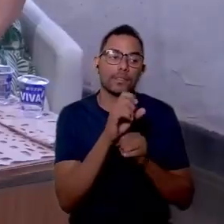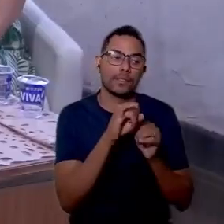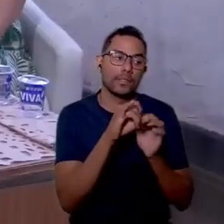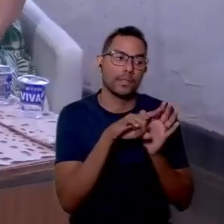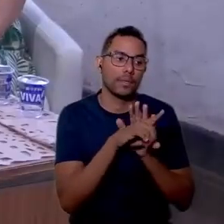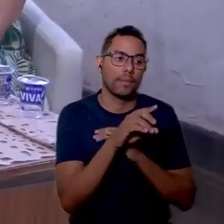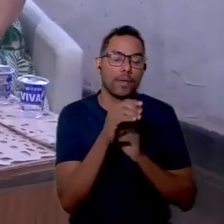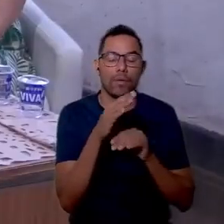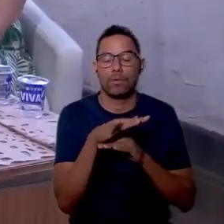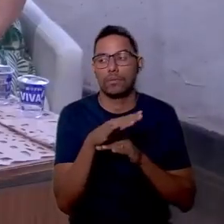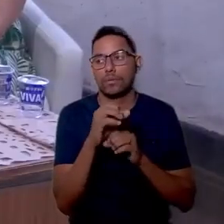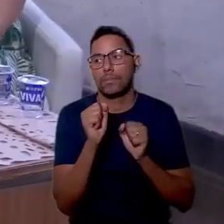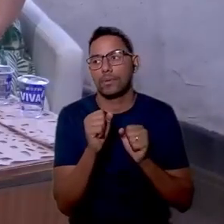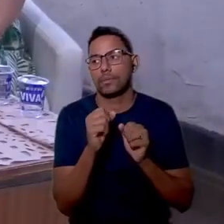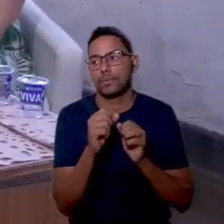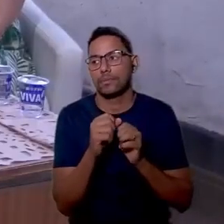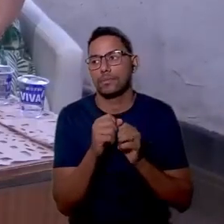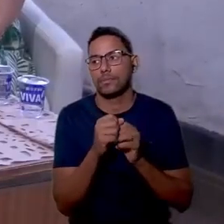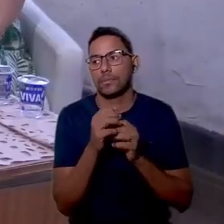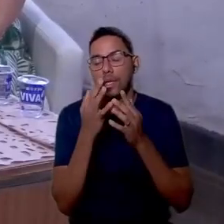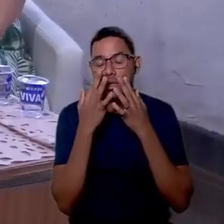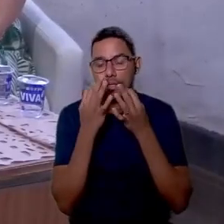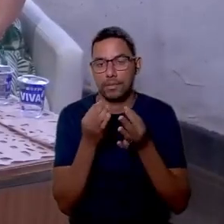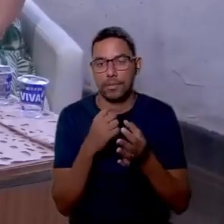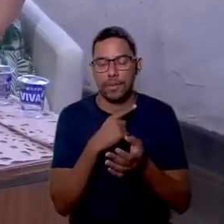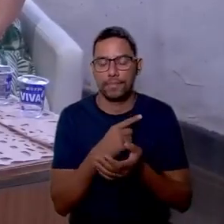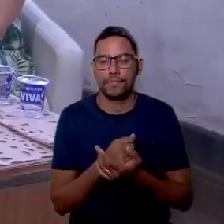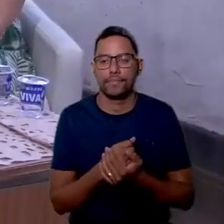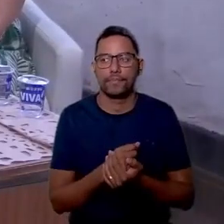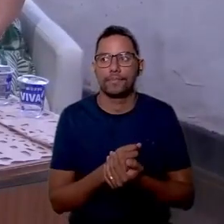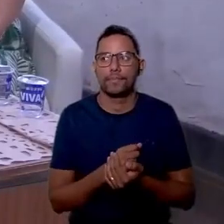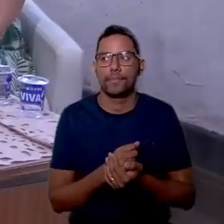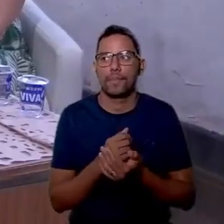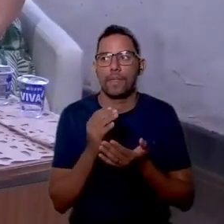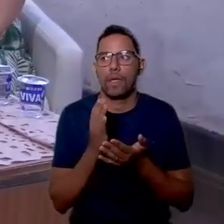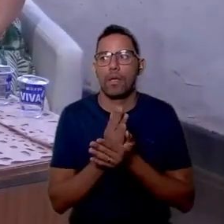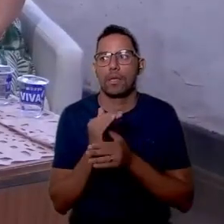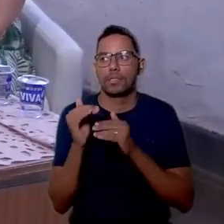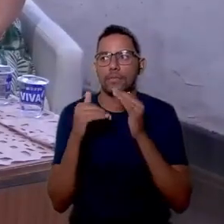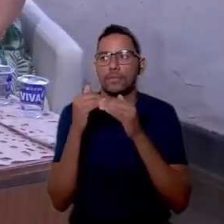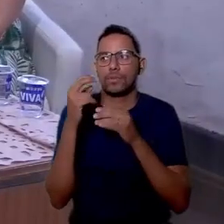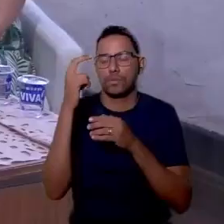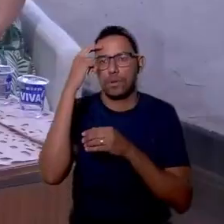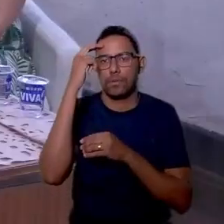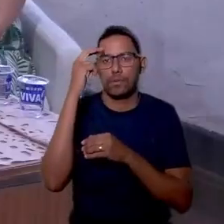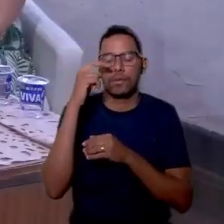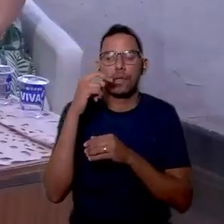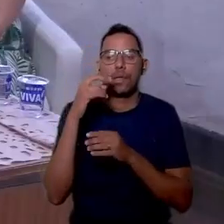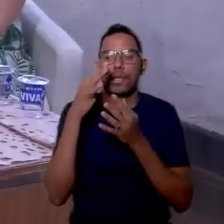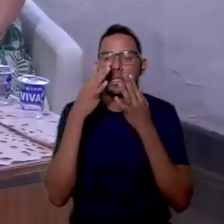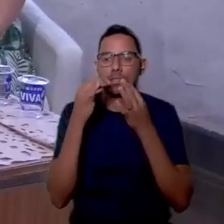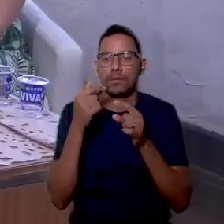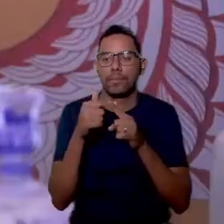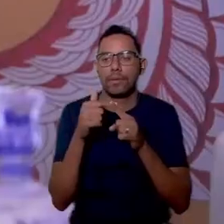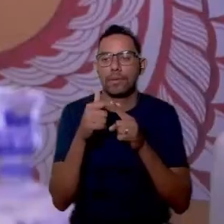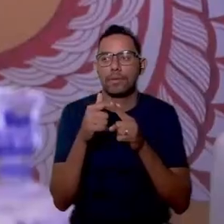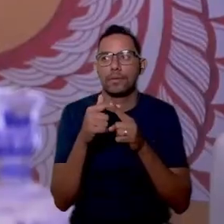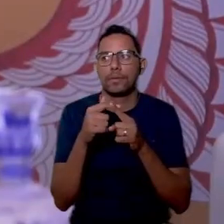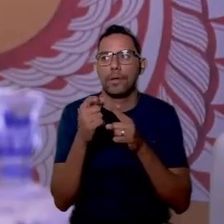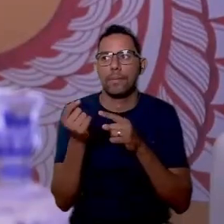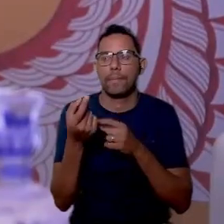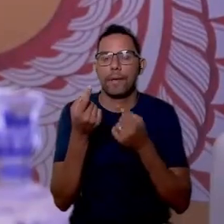pergunta, para a gente desocupar a sala. E outra coisa, fiquem atentos. Se alguém aqui é produtor cultural, é agente cultural, fique atentos, porque